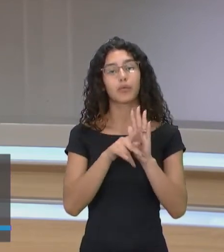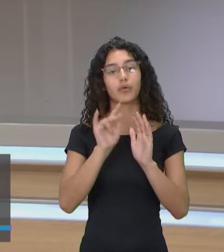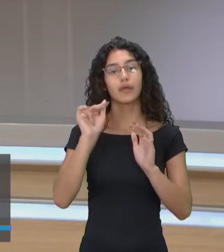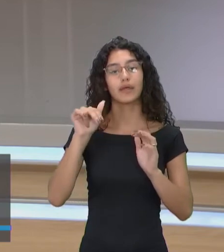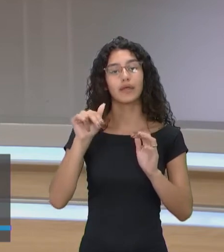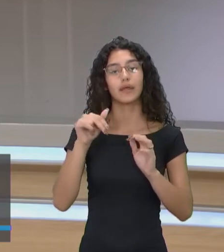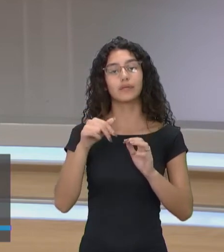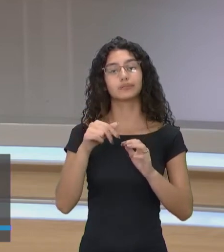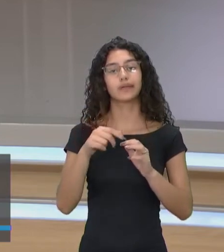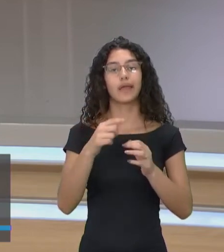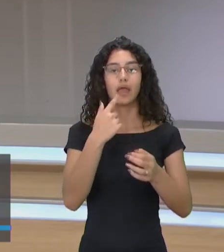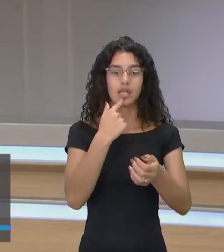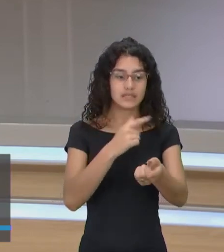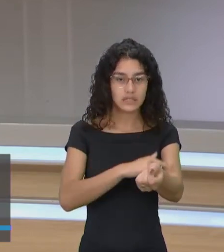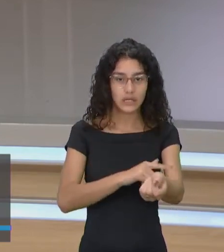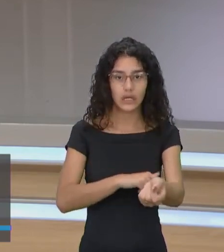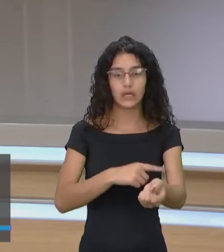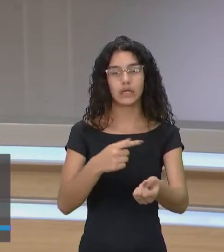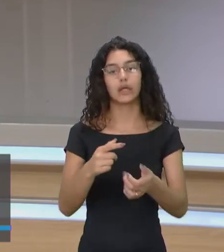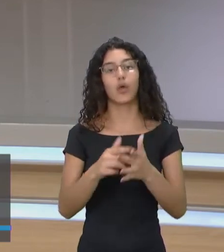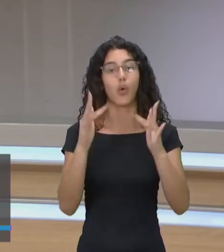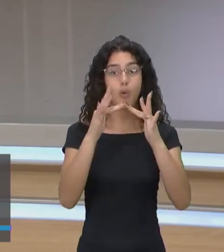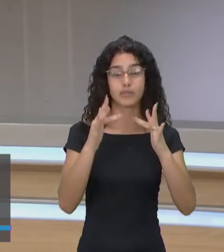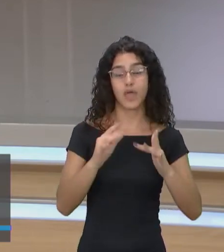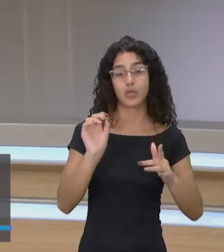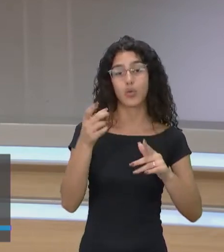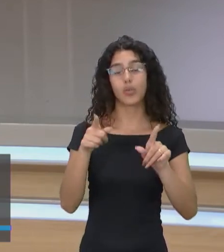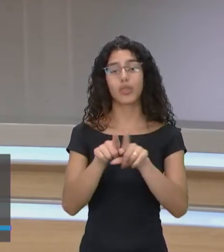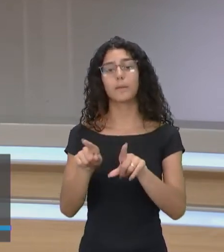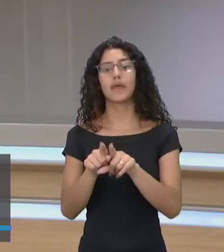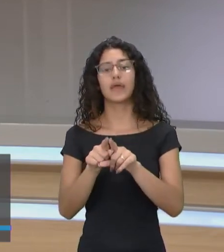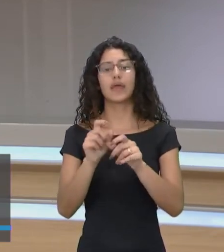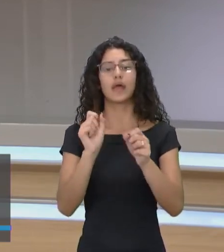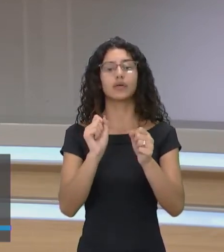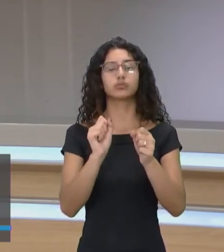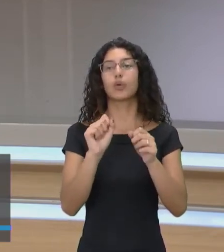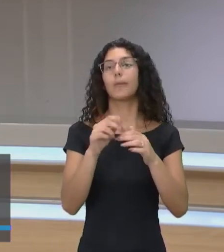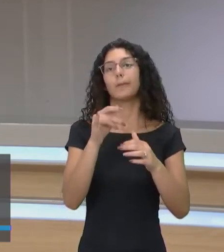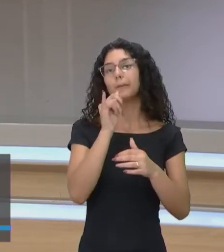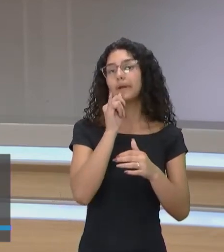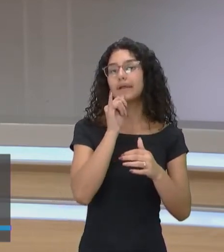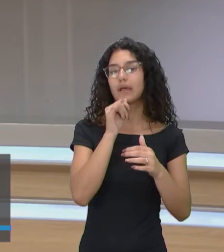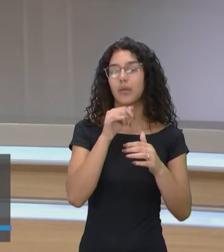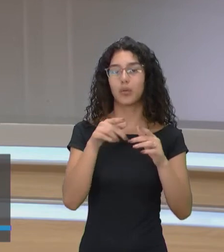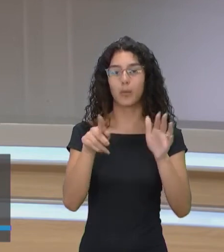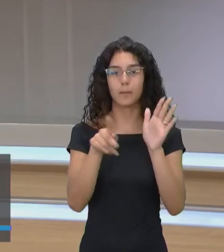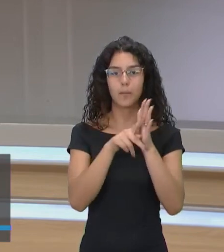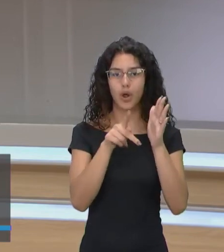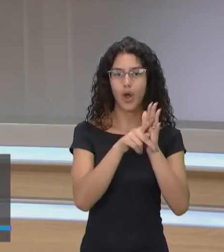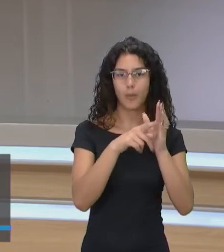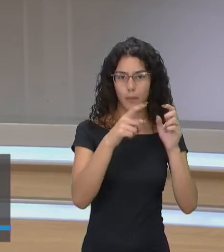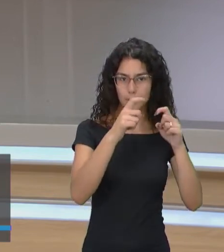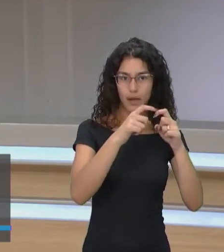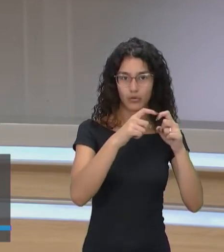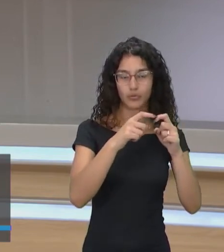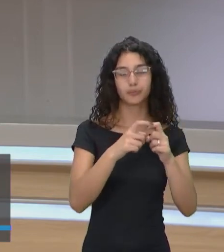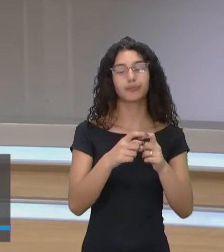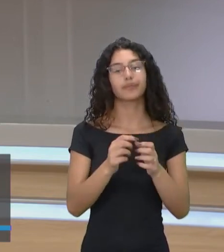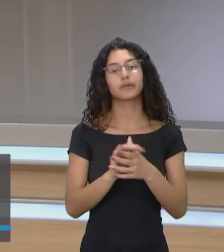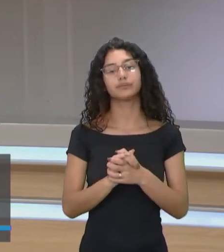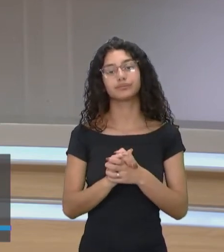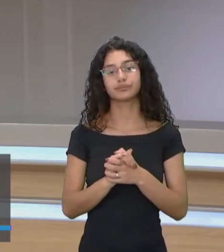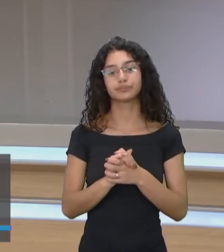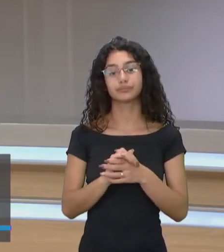por sangue, por contato, por perfuração. Agora, imagina a rotatividade de um postinho, que seja de injeções, de vacinas,